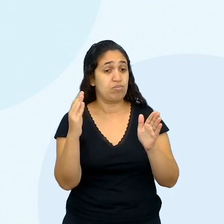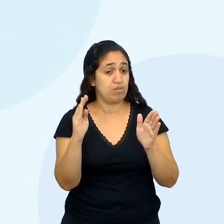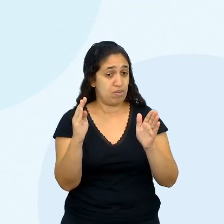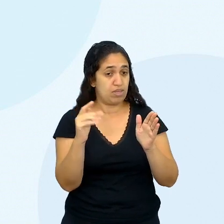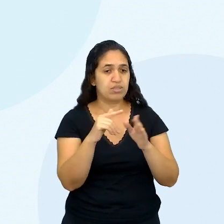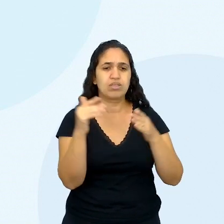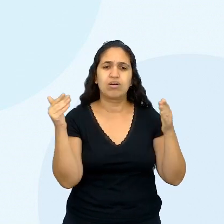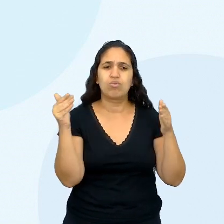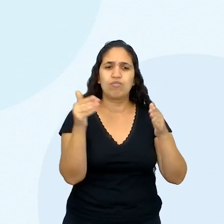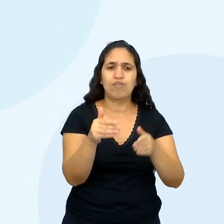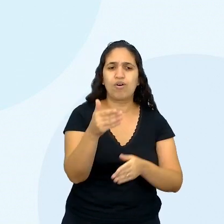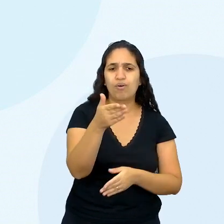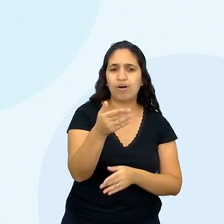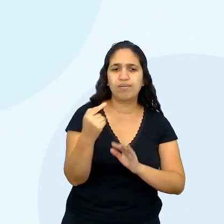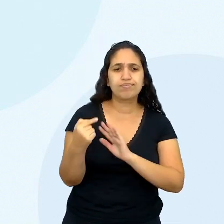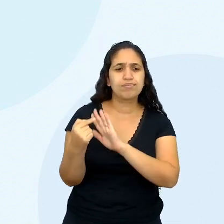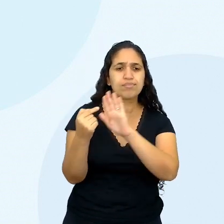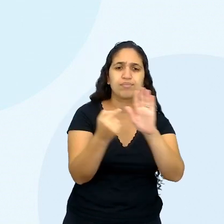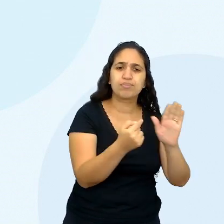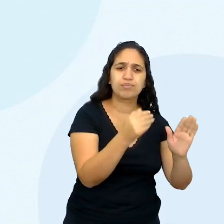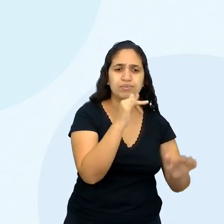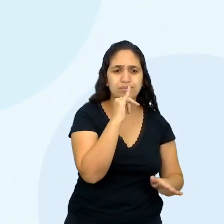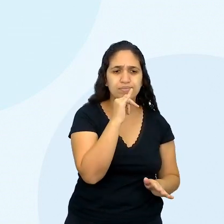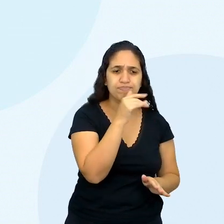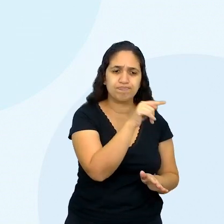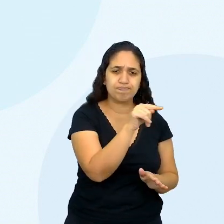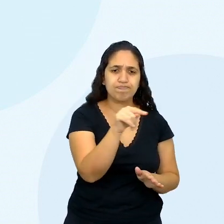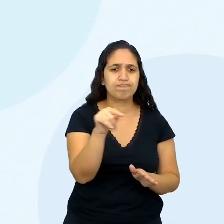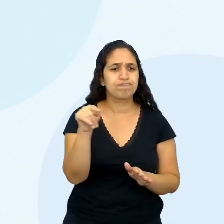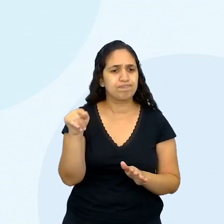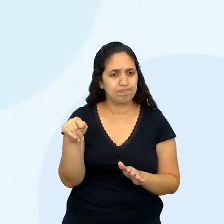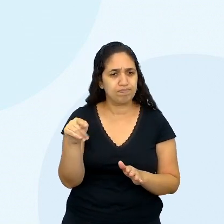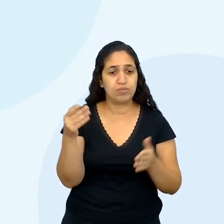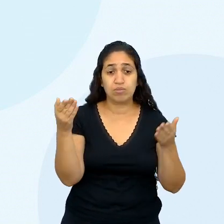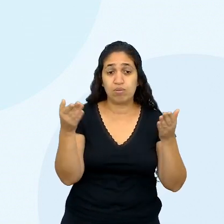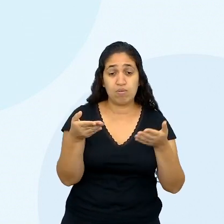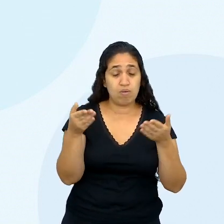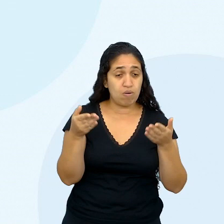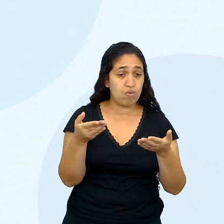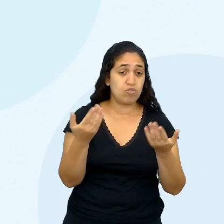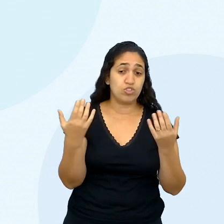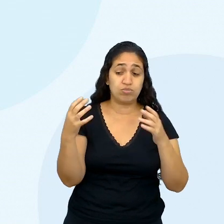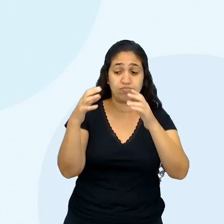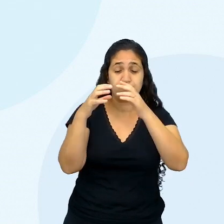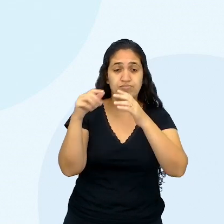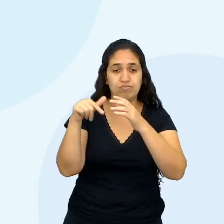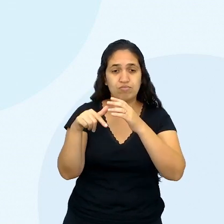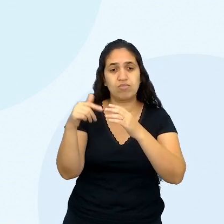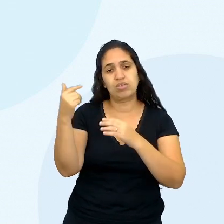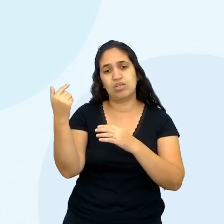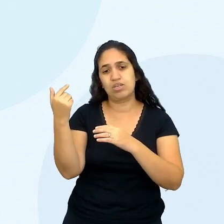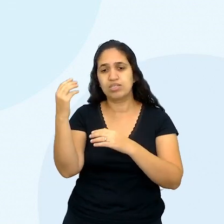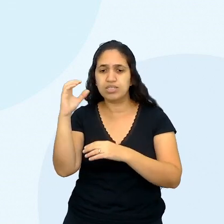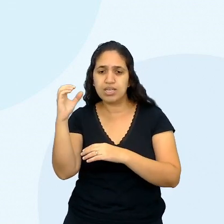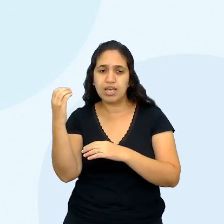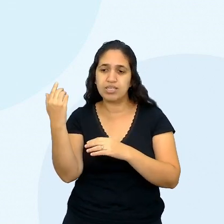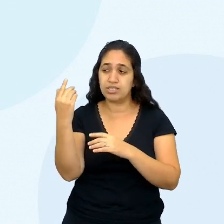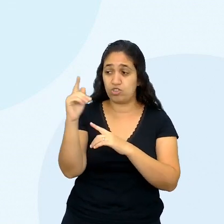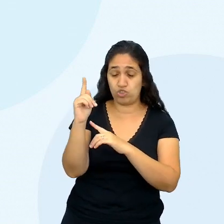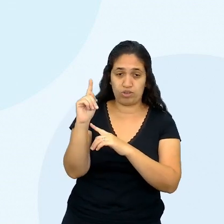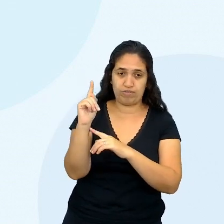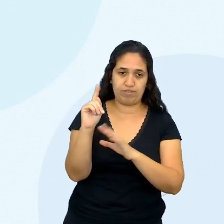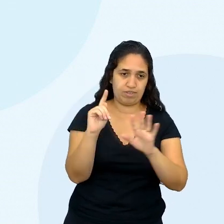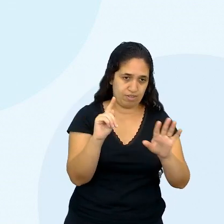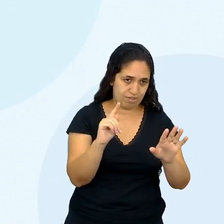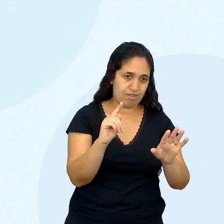o foco, né, de trazer esses exemplos, em especial hoje foi no componente de ciência e de geografia, isso não quer dizer que só